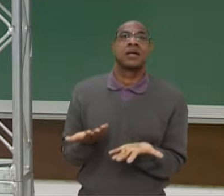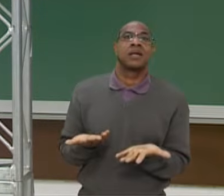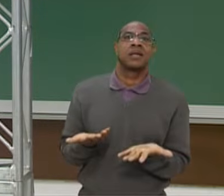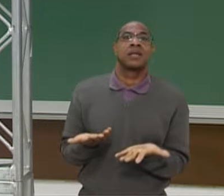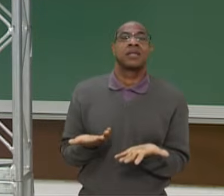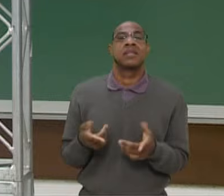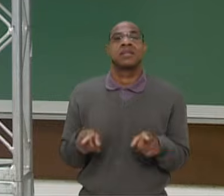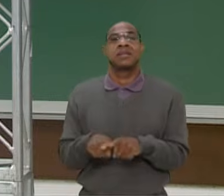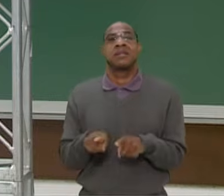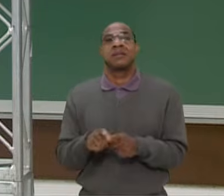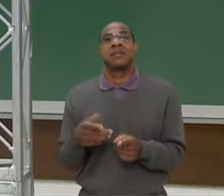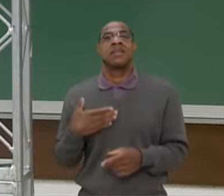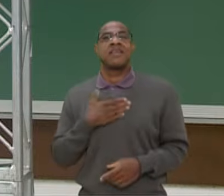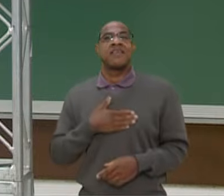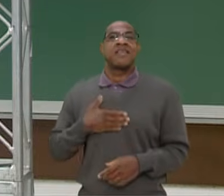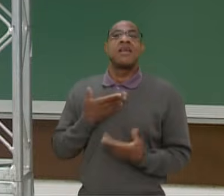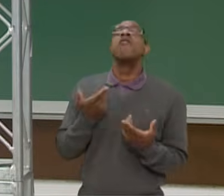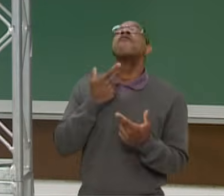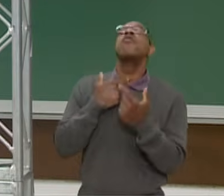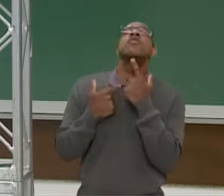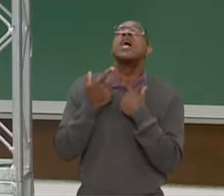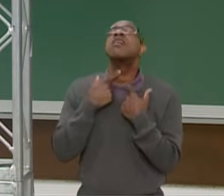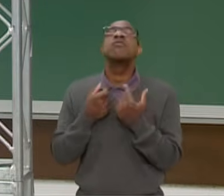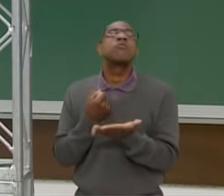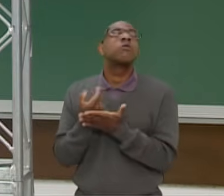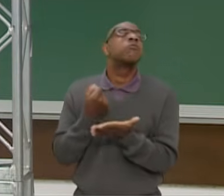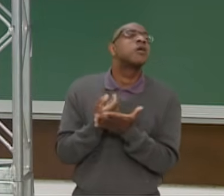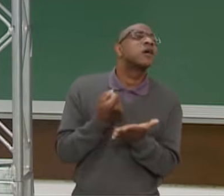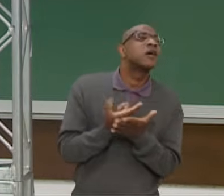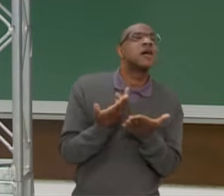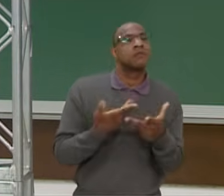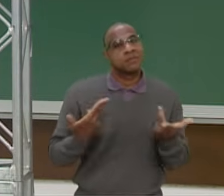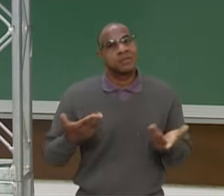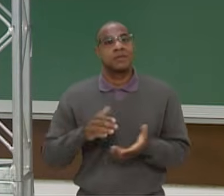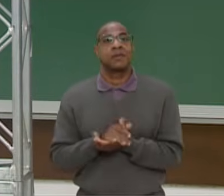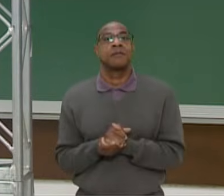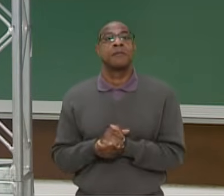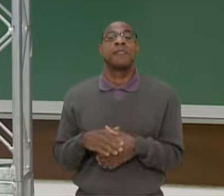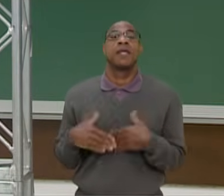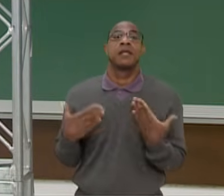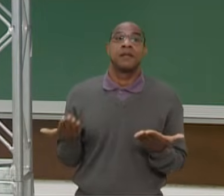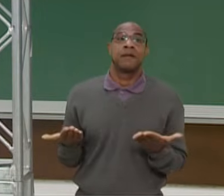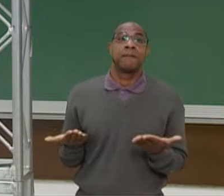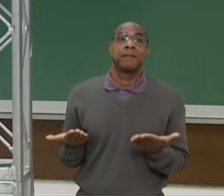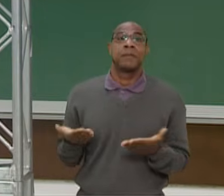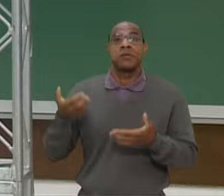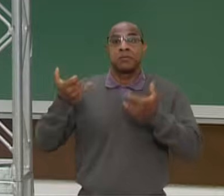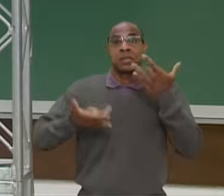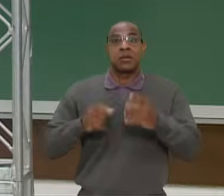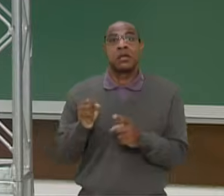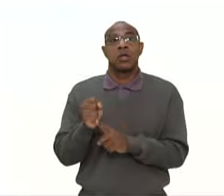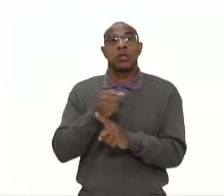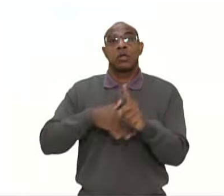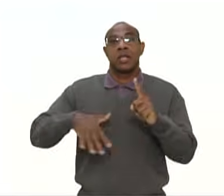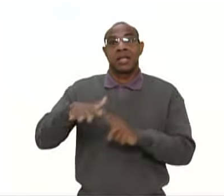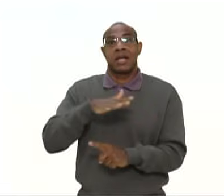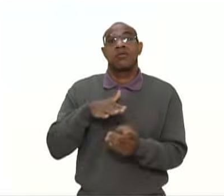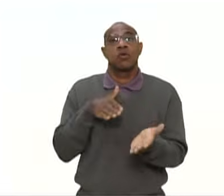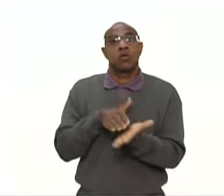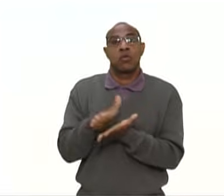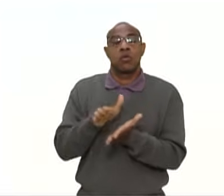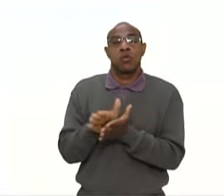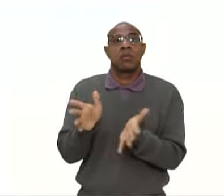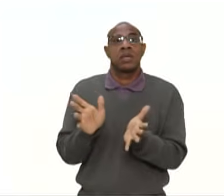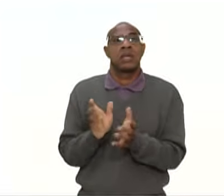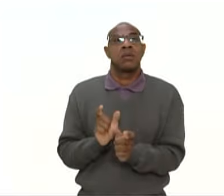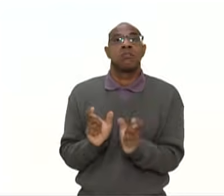ver com satisfazer as necessidades humanas e tal. E aí, falamos de sociedade do consumo, que é